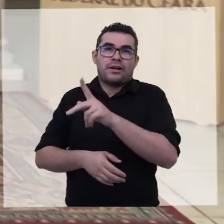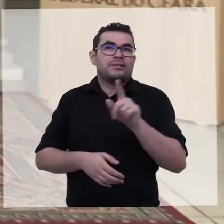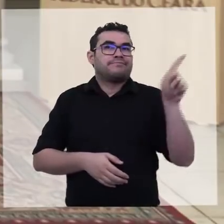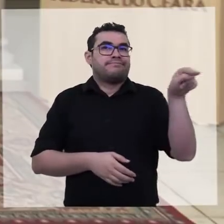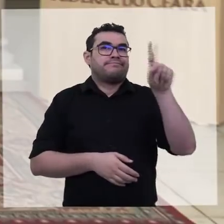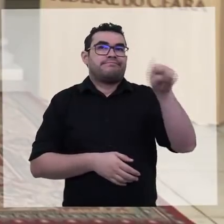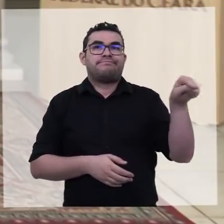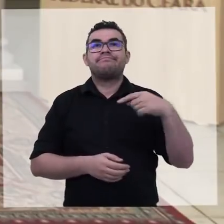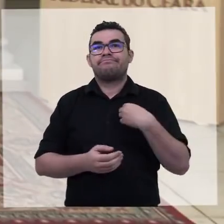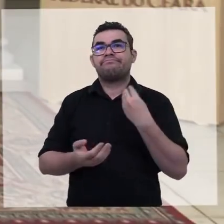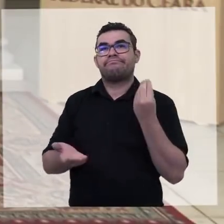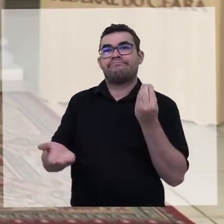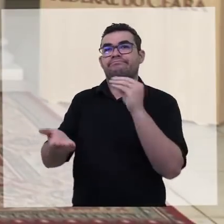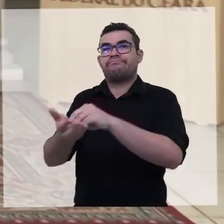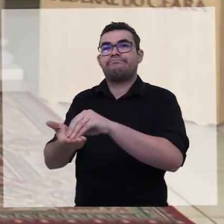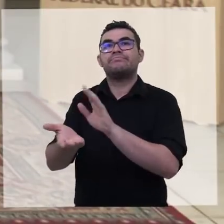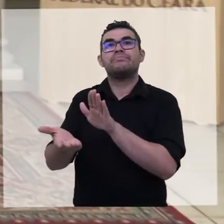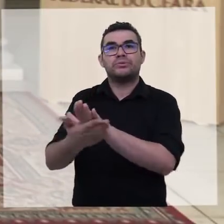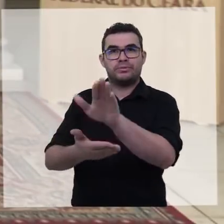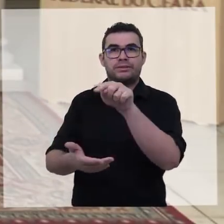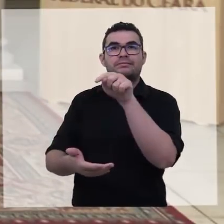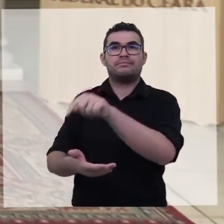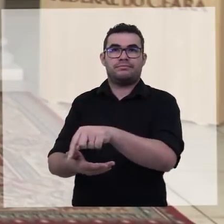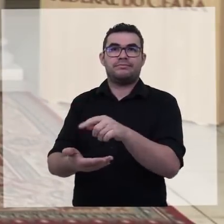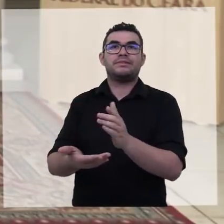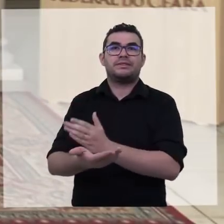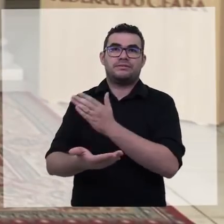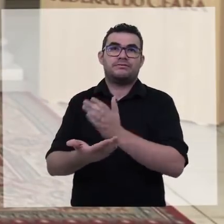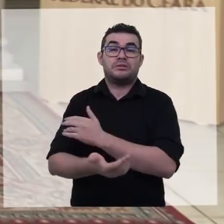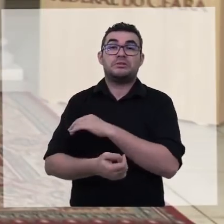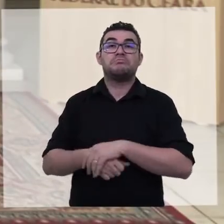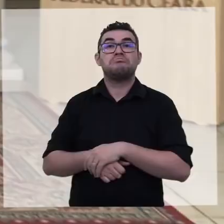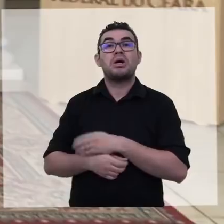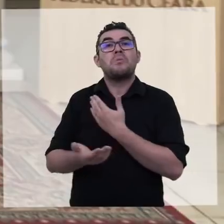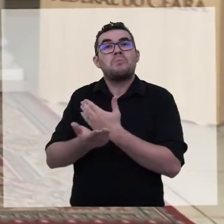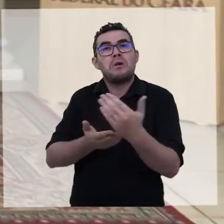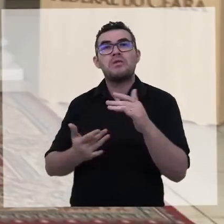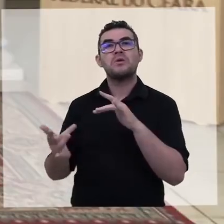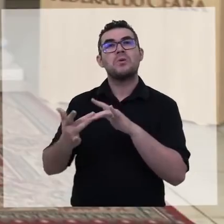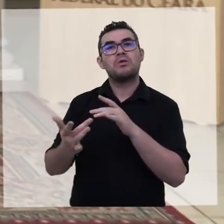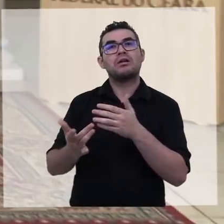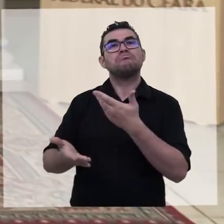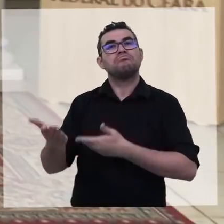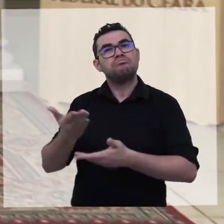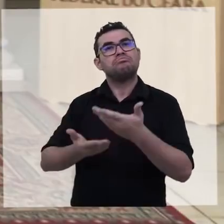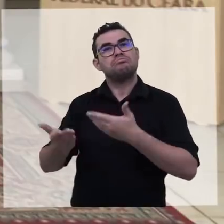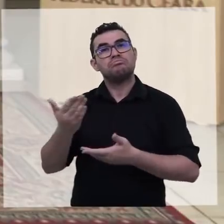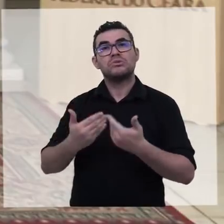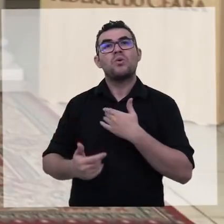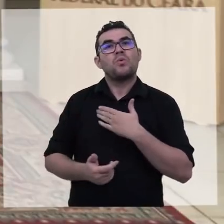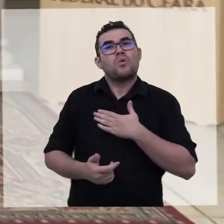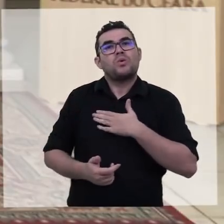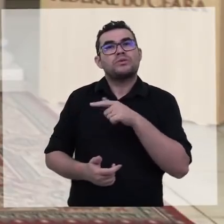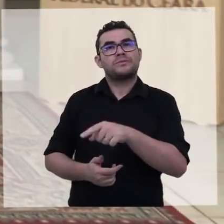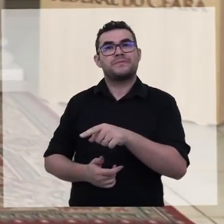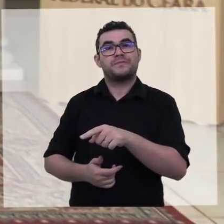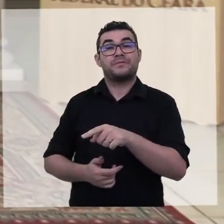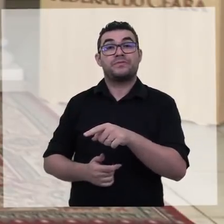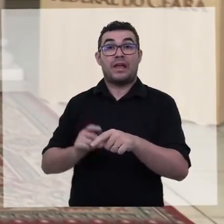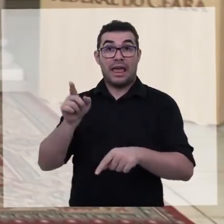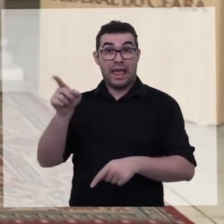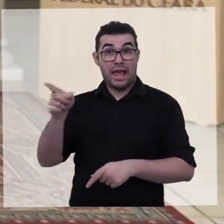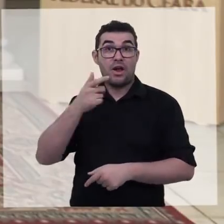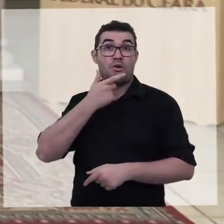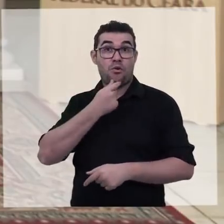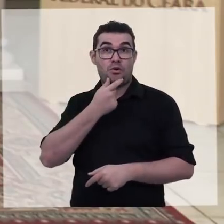eu comecei a me envolver com a revista e comecei a gostar do trabalho. Aí ele disse, Eunice, eu vou sair para ser diretor, que era